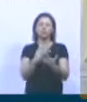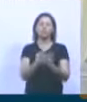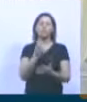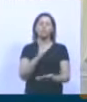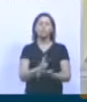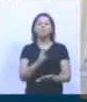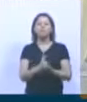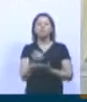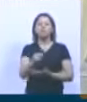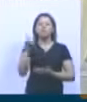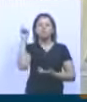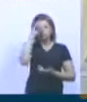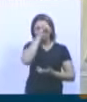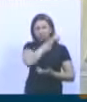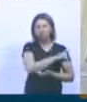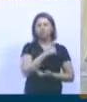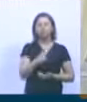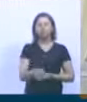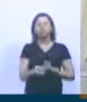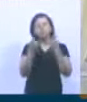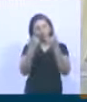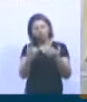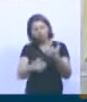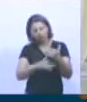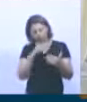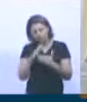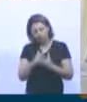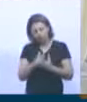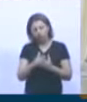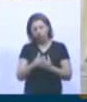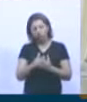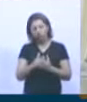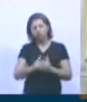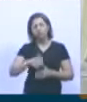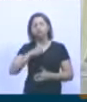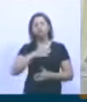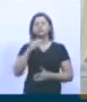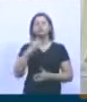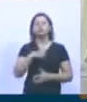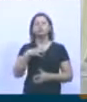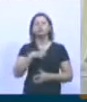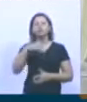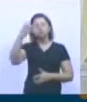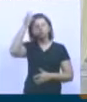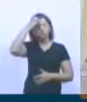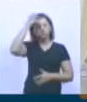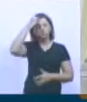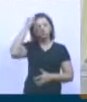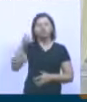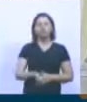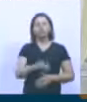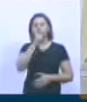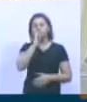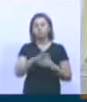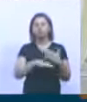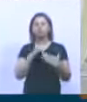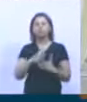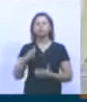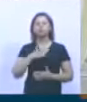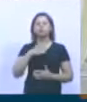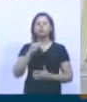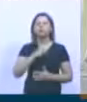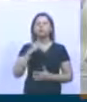difícil, e vou contar a ele a causa dos meus sentimentos de culpa. Eu vou contar os meus pecados,